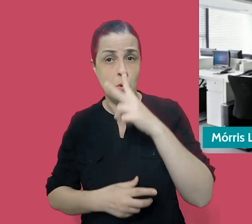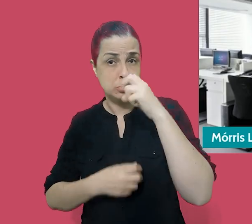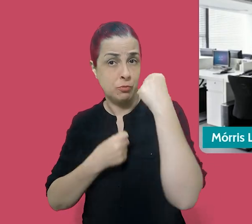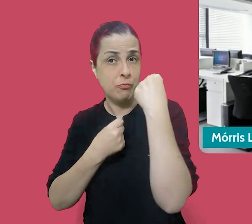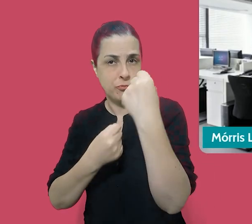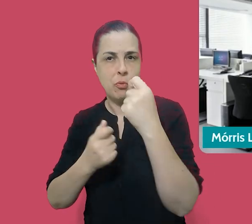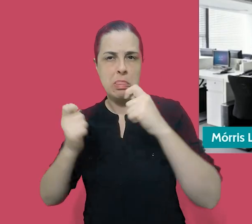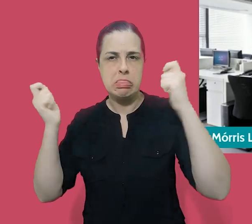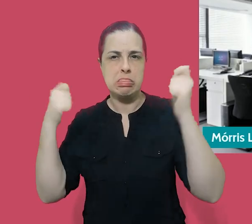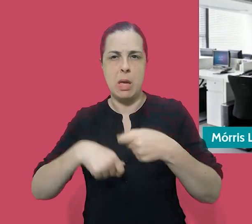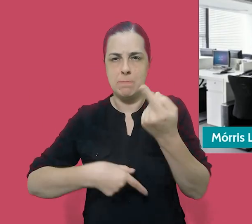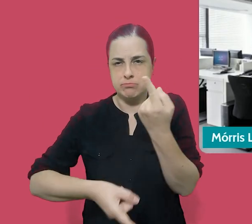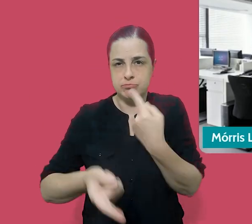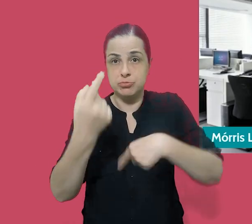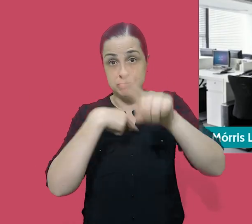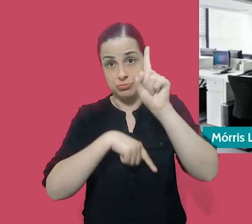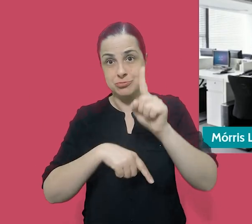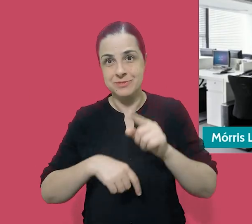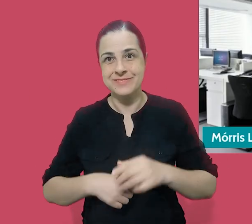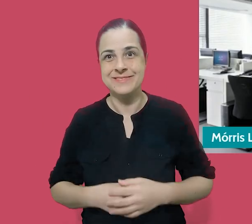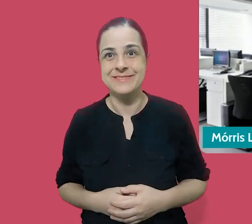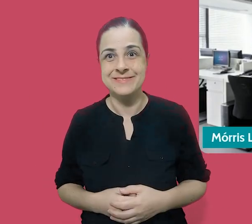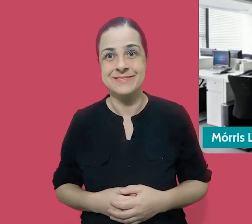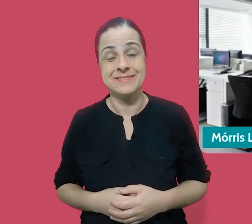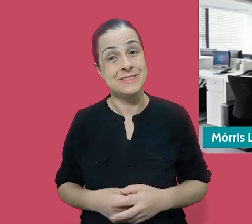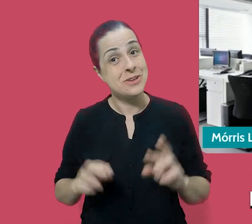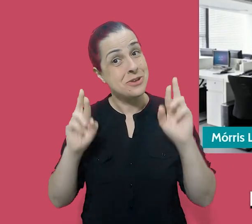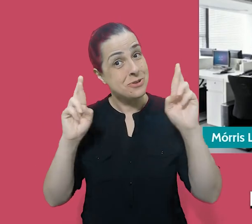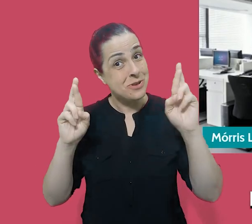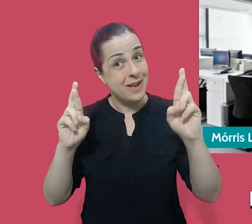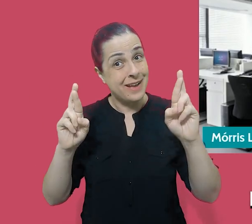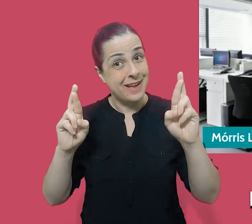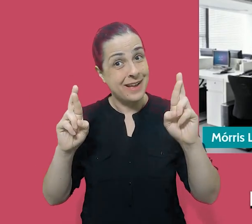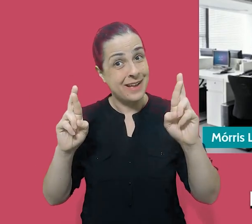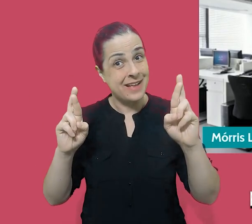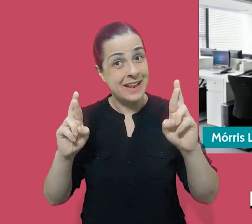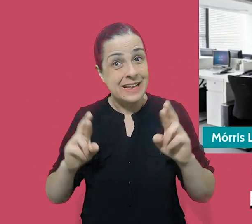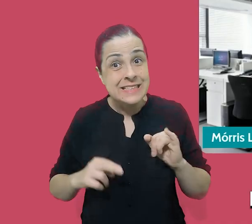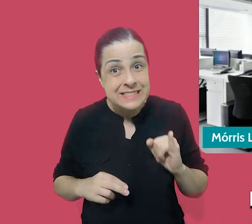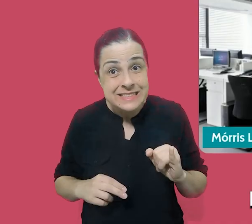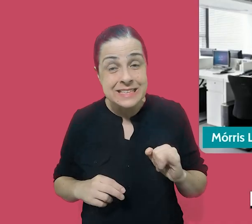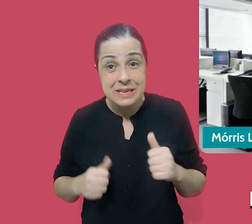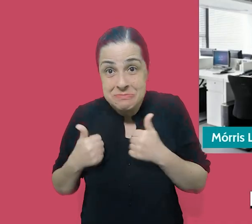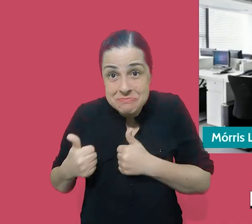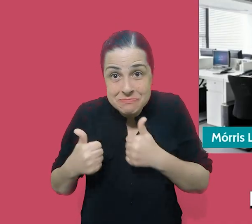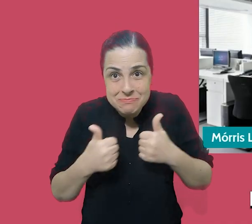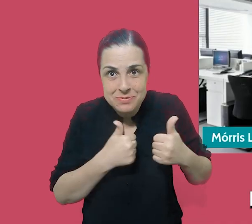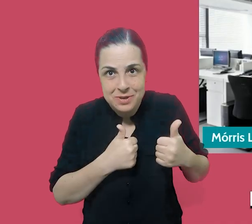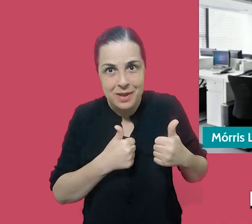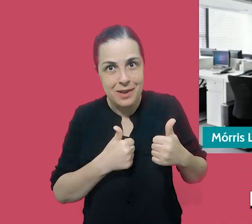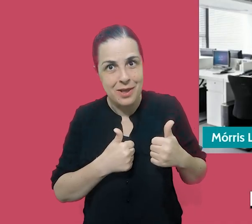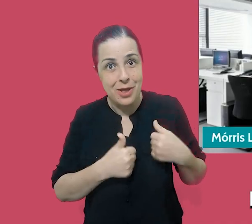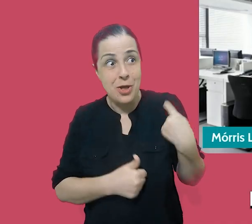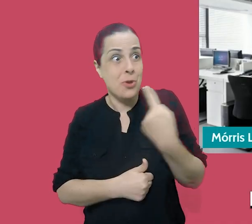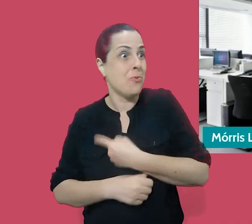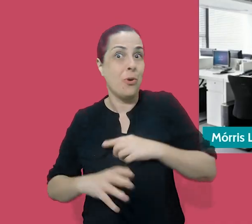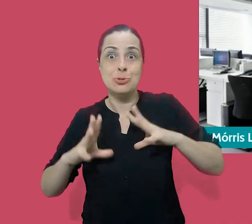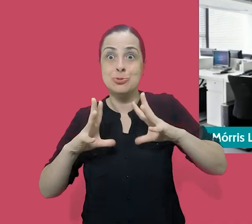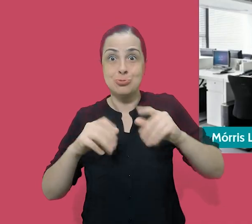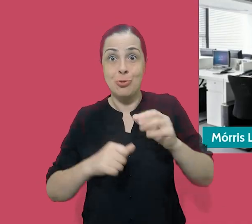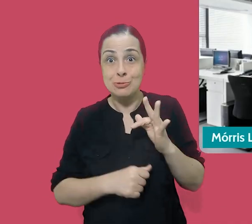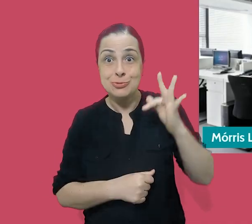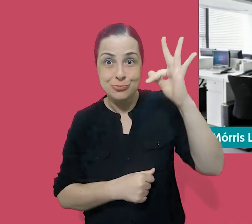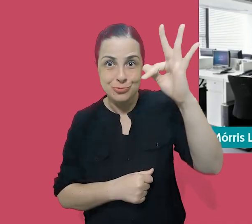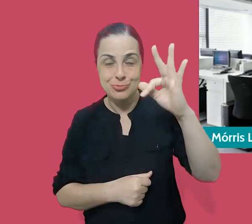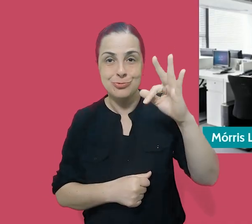isso. Então, se tudo der certo, todos nós estaremos na plataforma do Maturi, né?